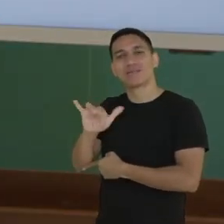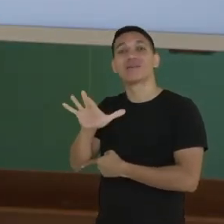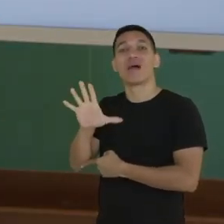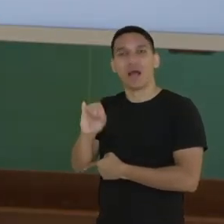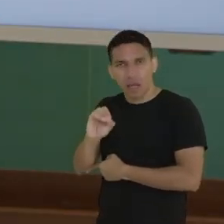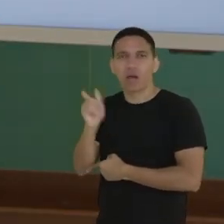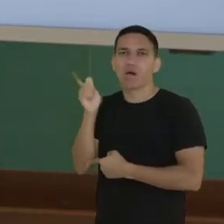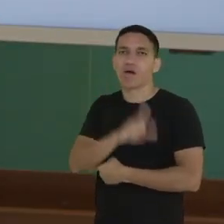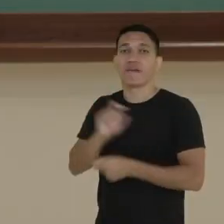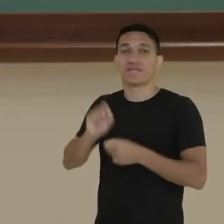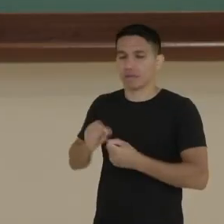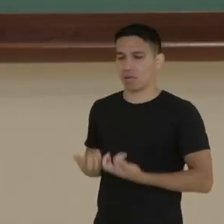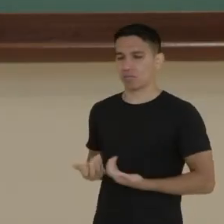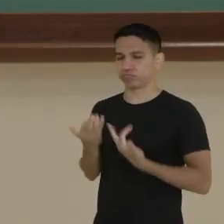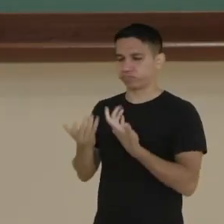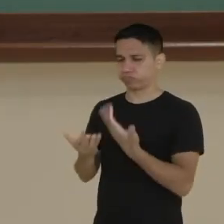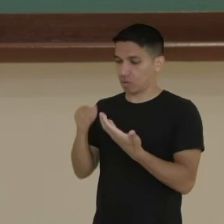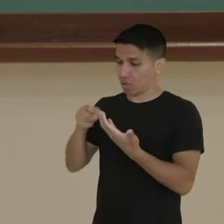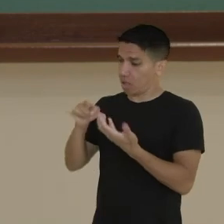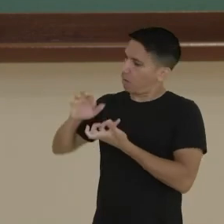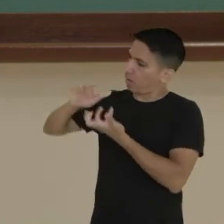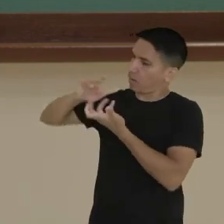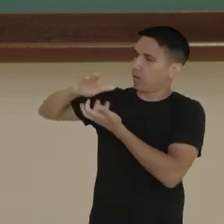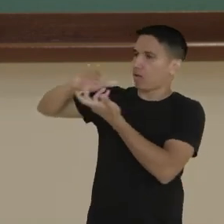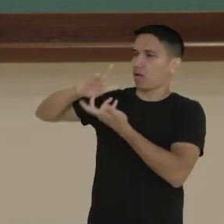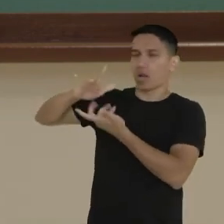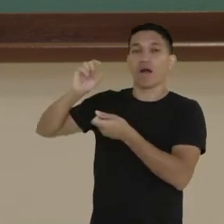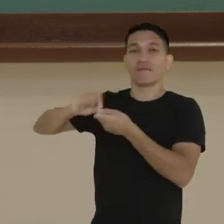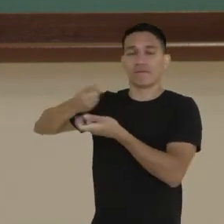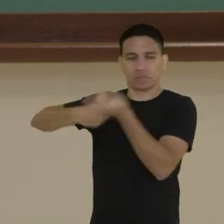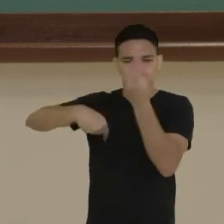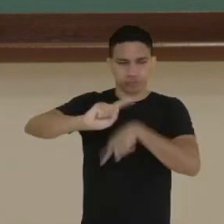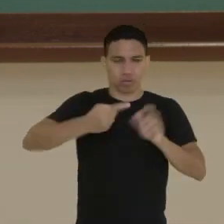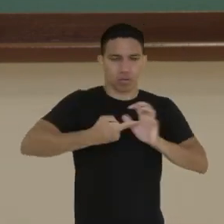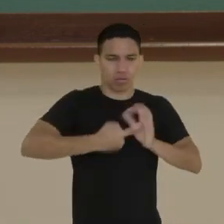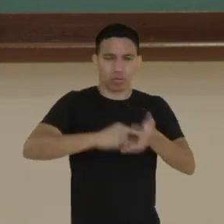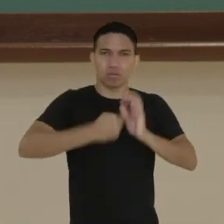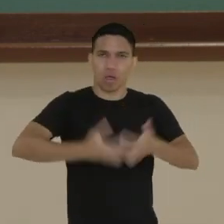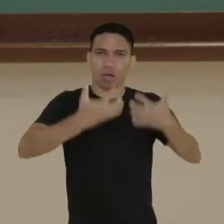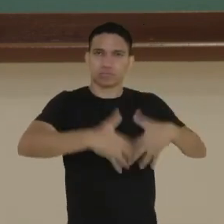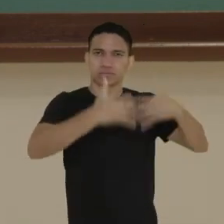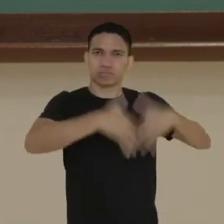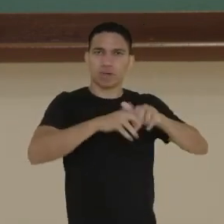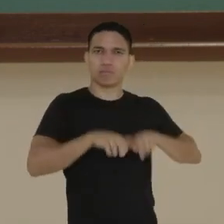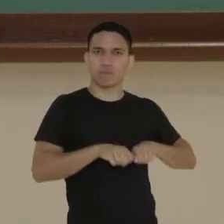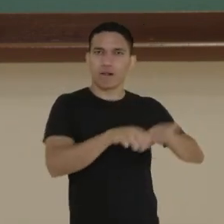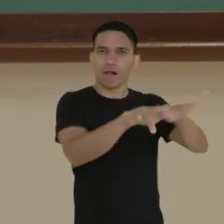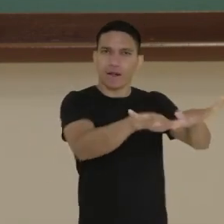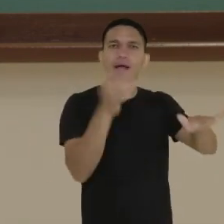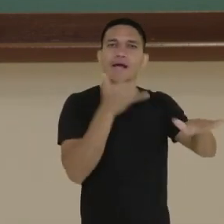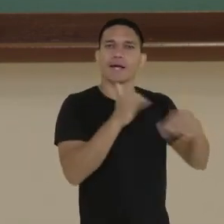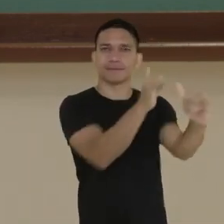ser utilizado para a indústria ou também para uma aplicação na geração